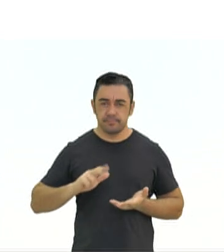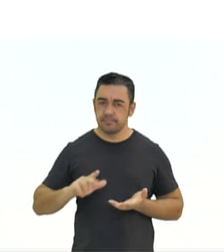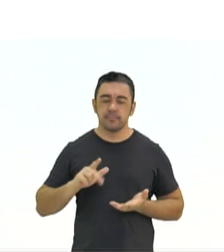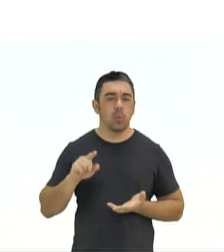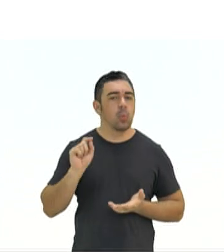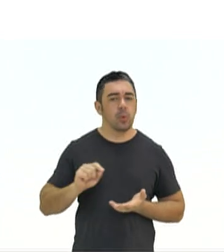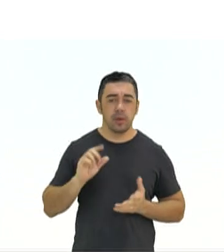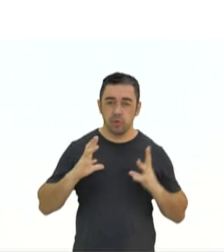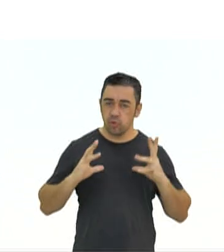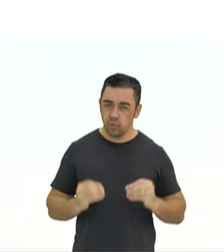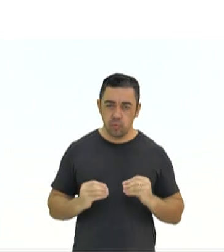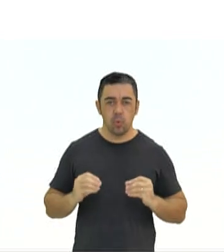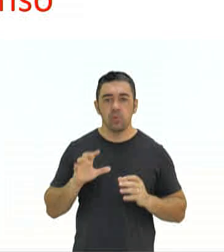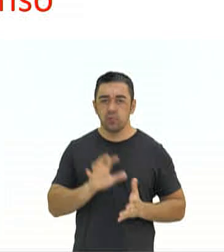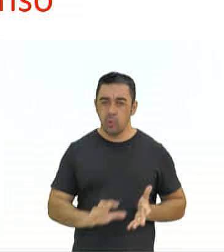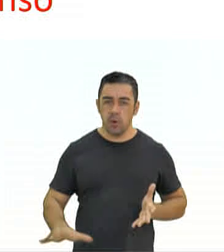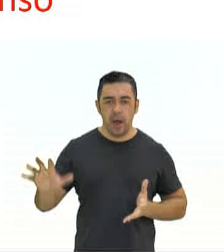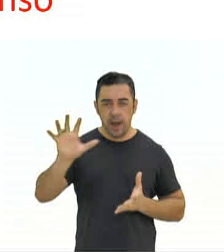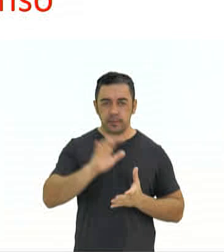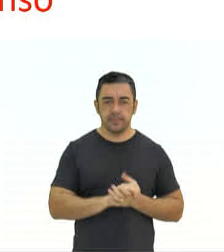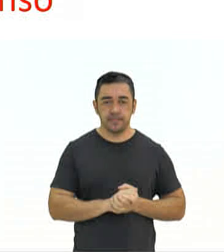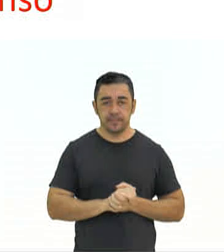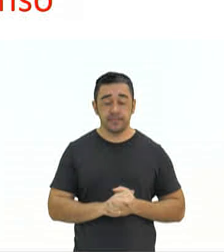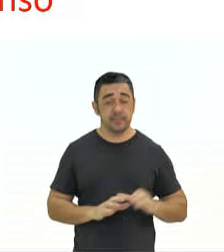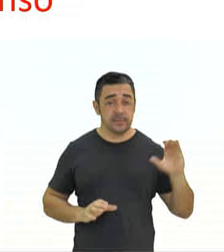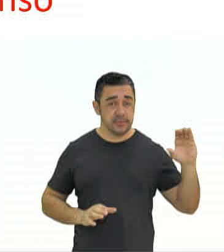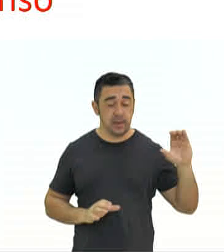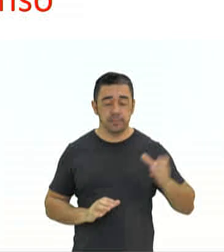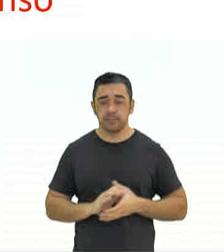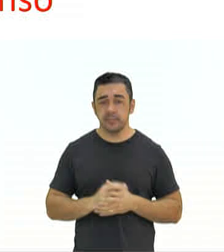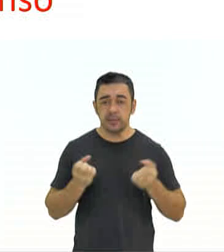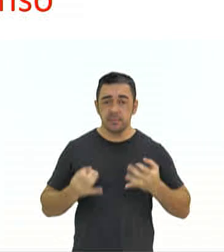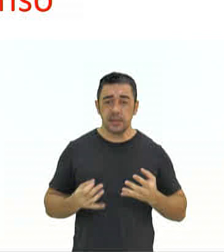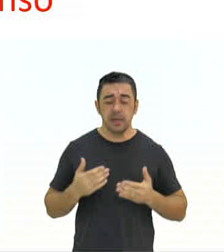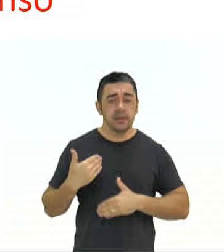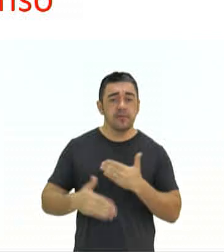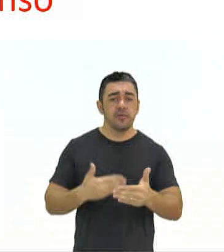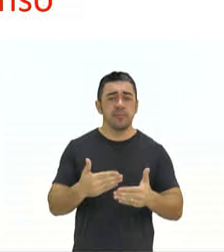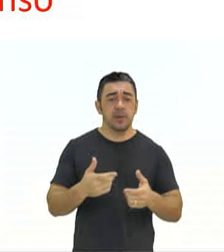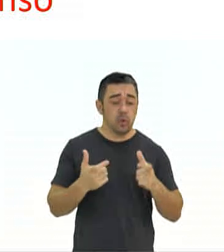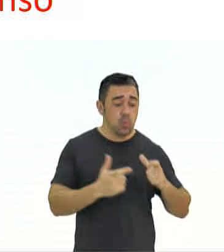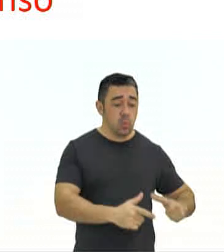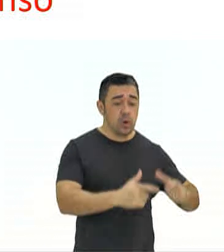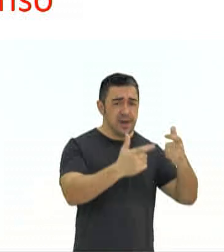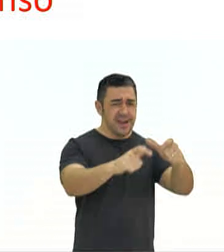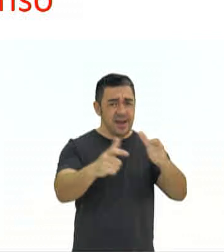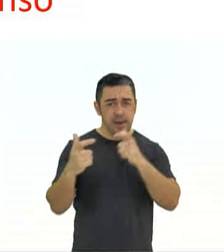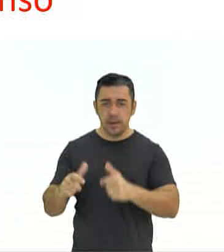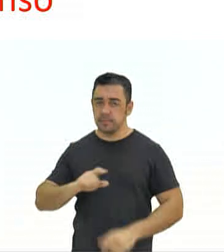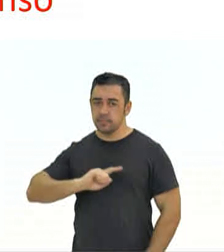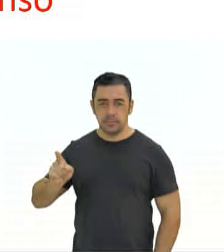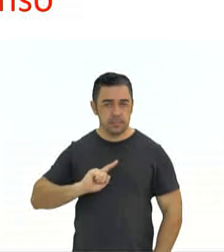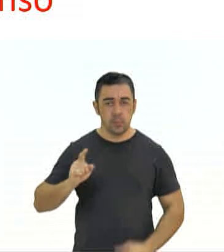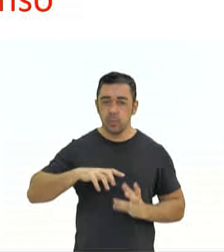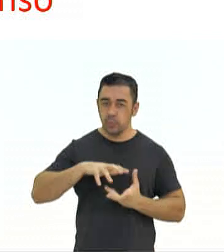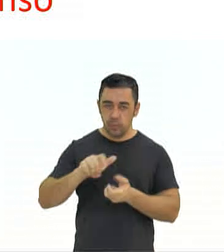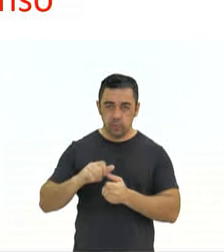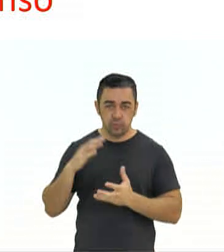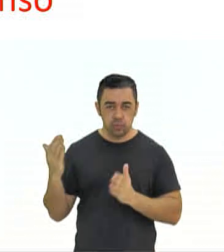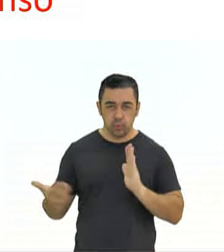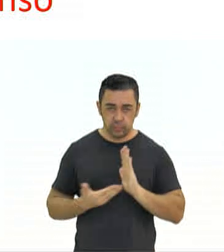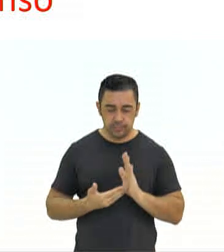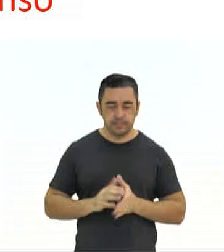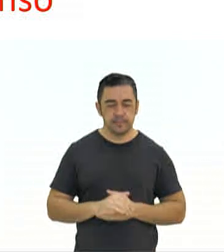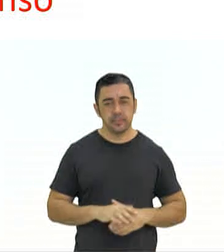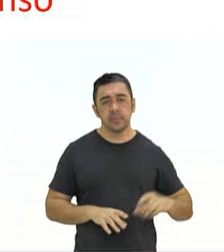você tem todo um contingente a ser explorado. Na letra C, fala sobre desenvolvimento em determinados lugares? Não, deve ser visto como um todo. E